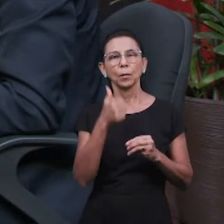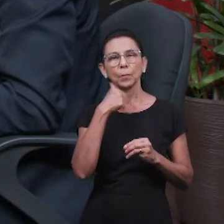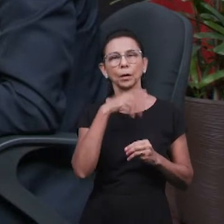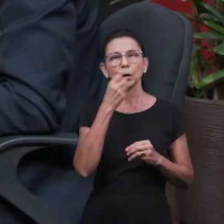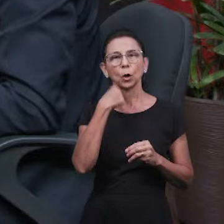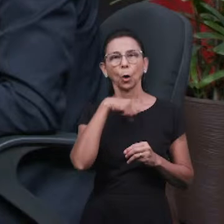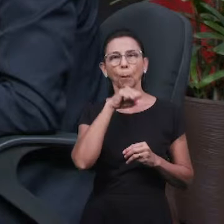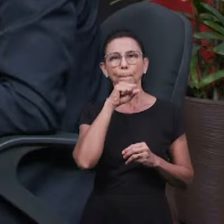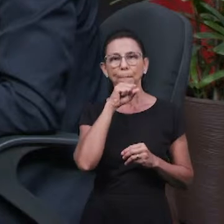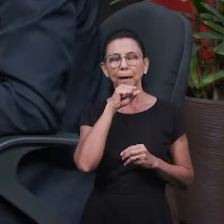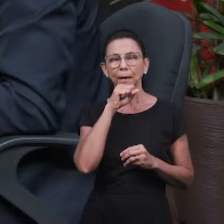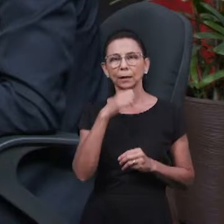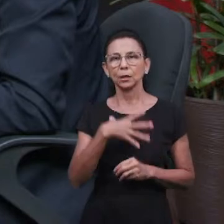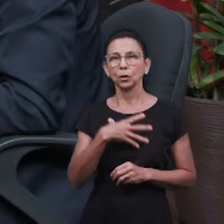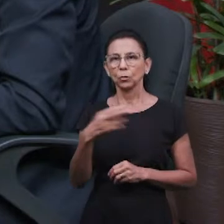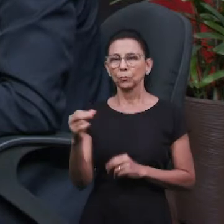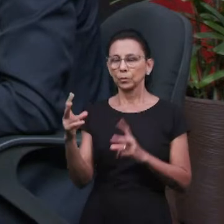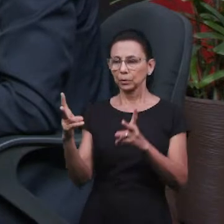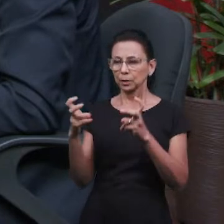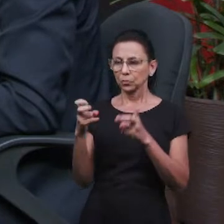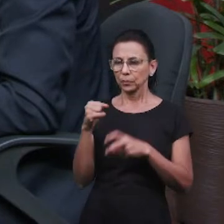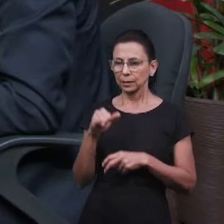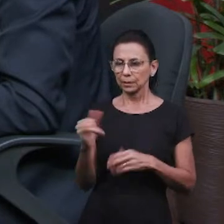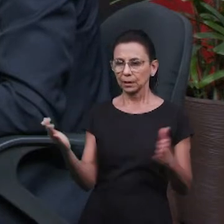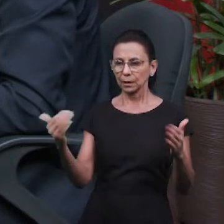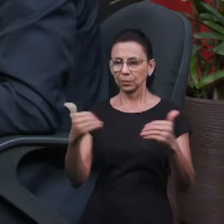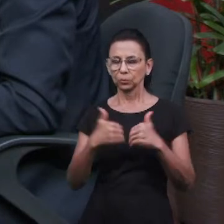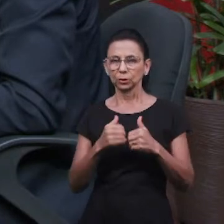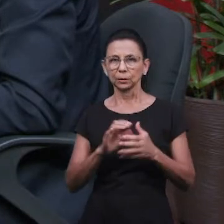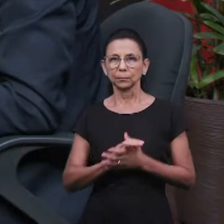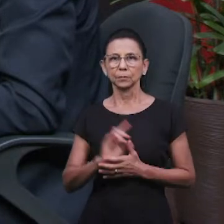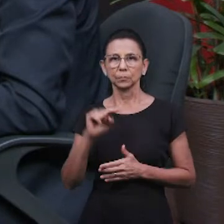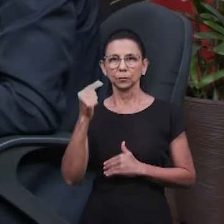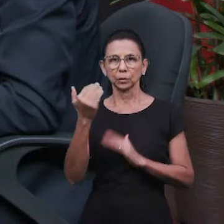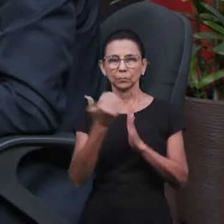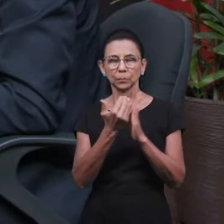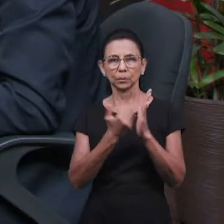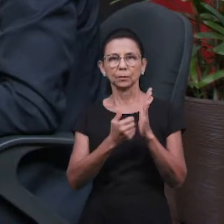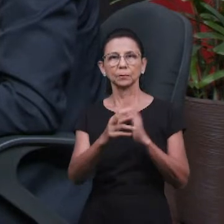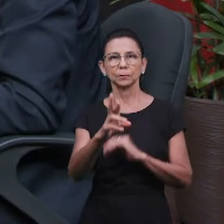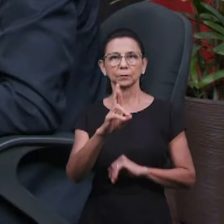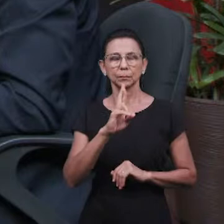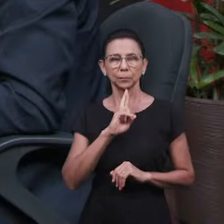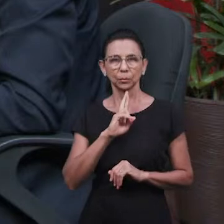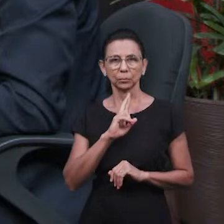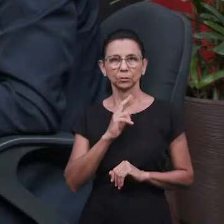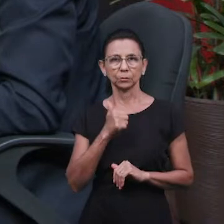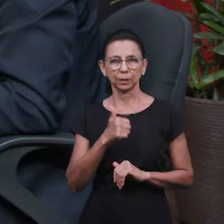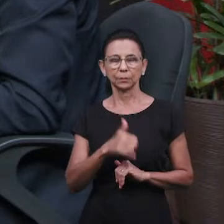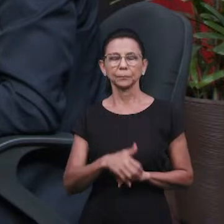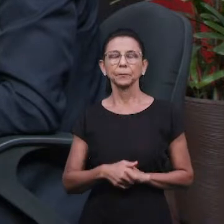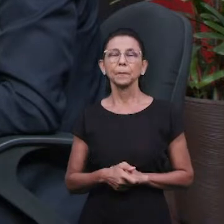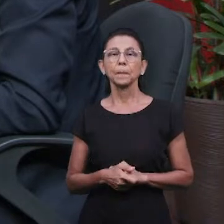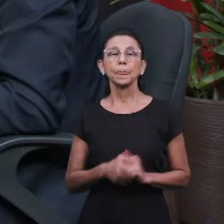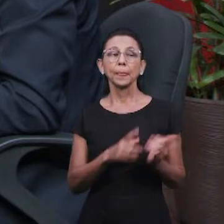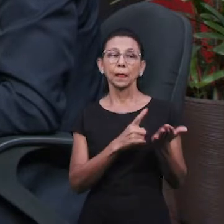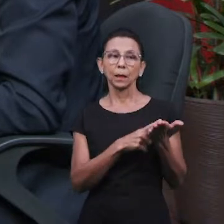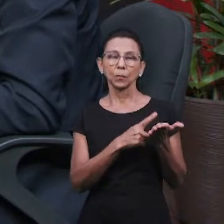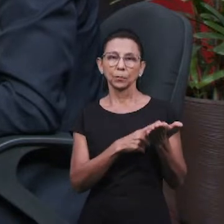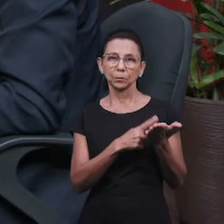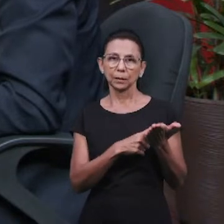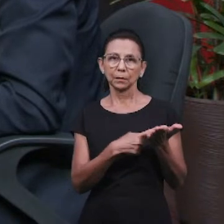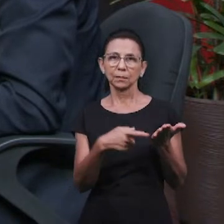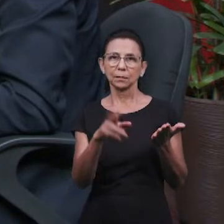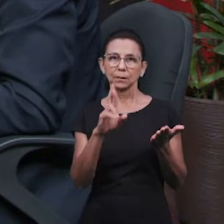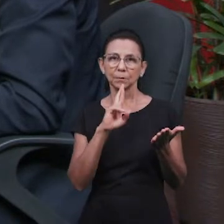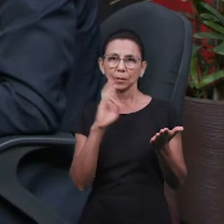espectro autista? Essa pergunta vai ser respondida no próximo programa, tá certo? Fica aqui o compromisso das irmãs de trazerem,